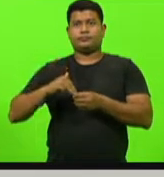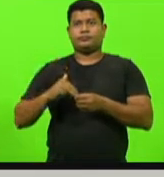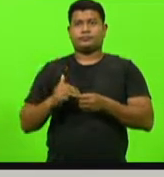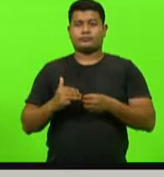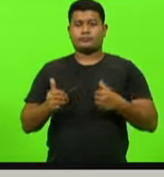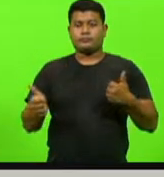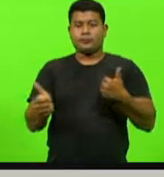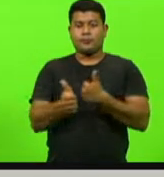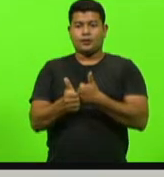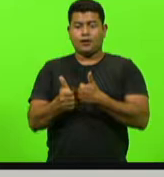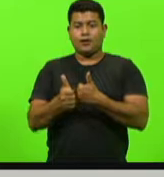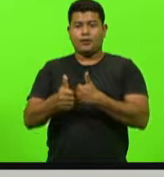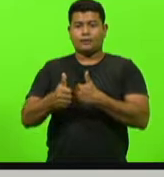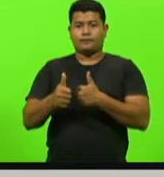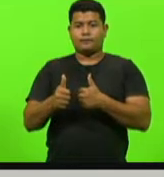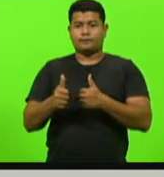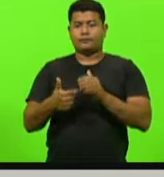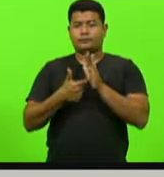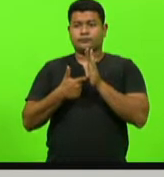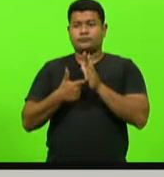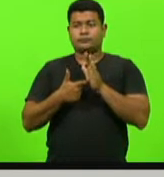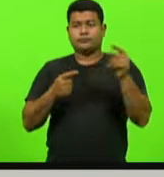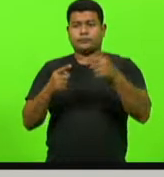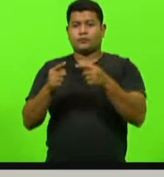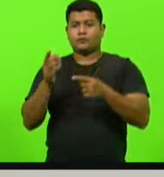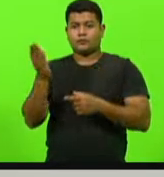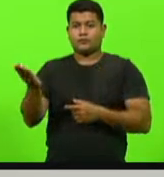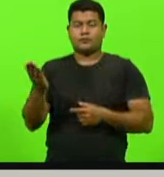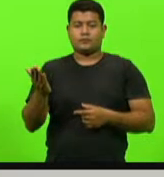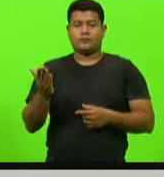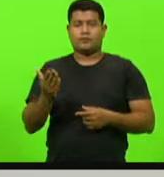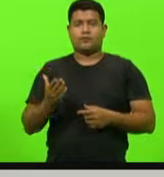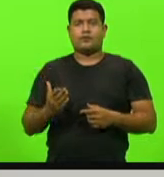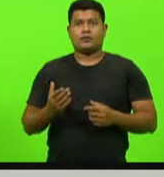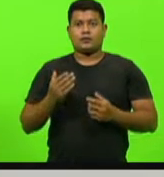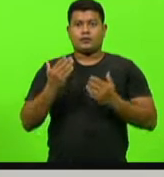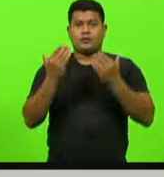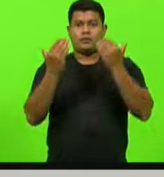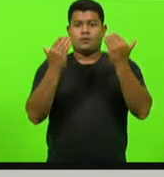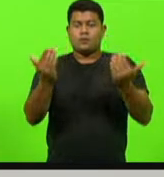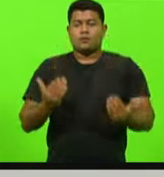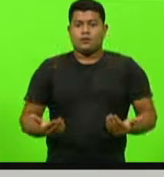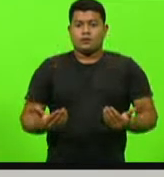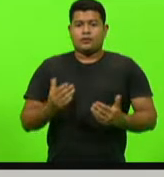identificável. Parecer da Comissão de Justiça pela manutenção do veto.